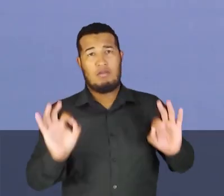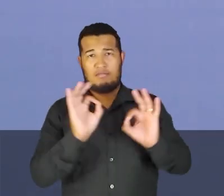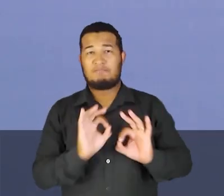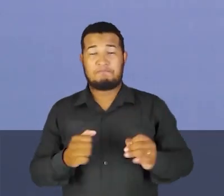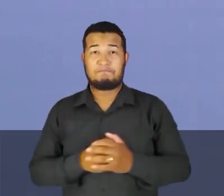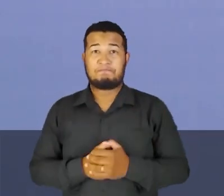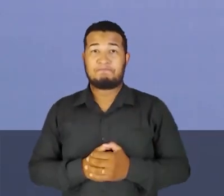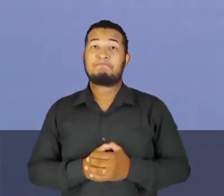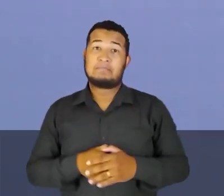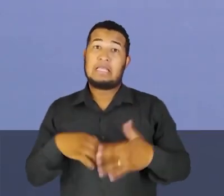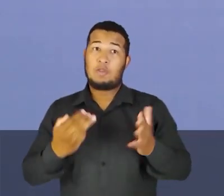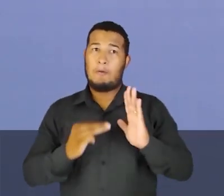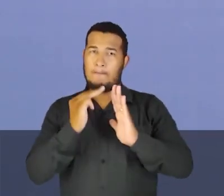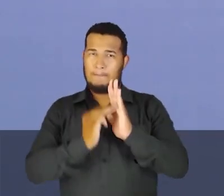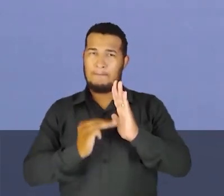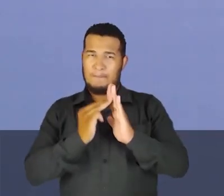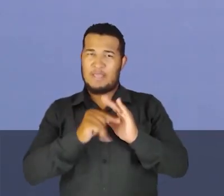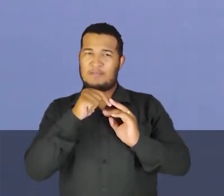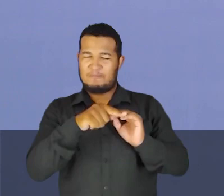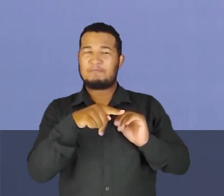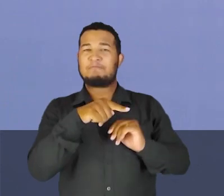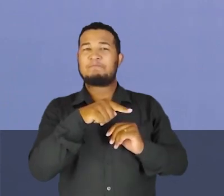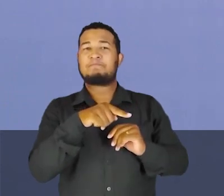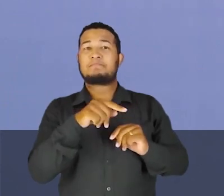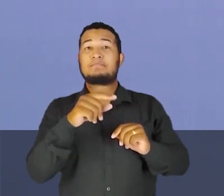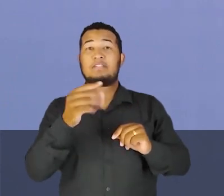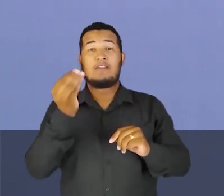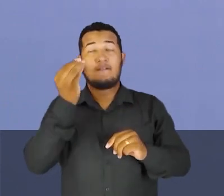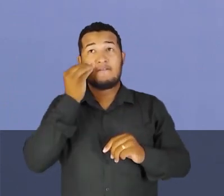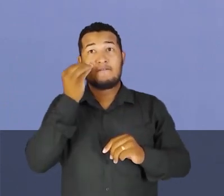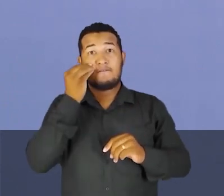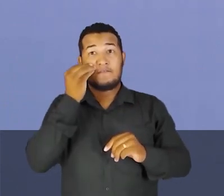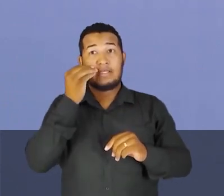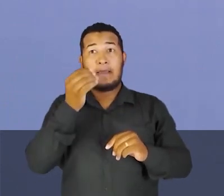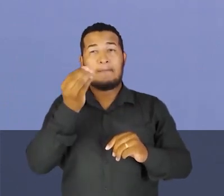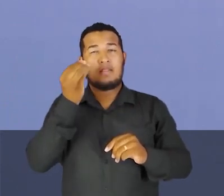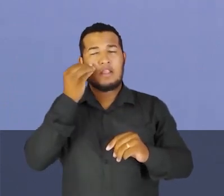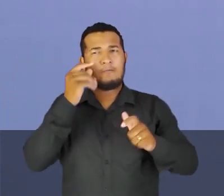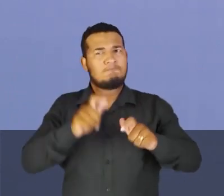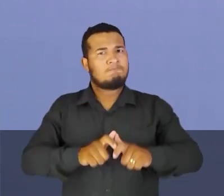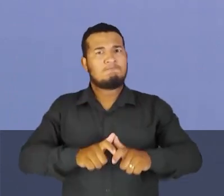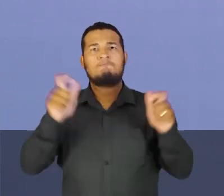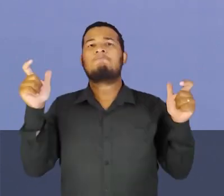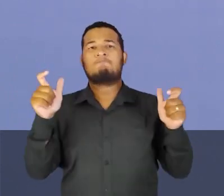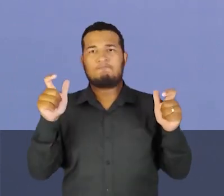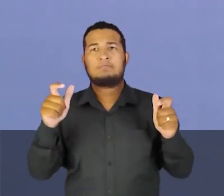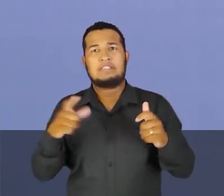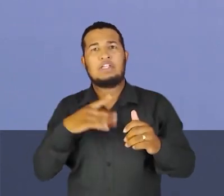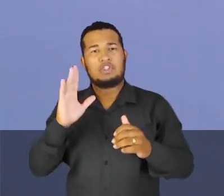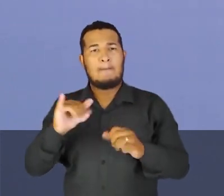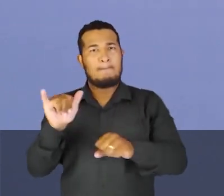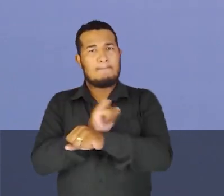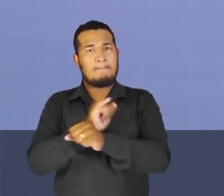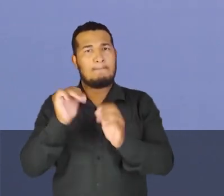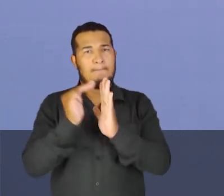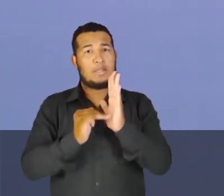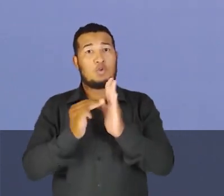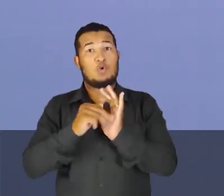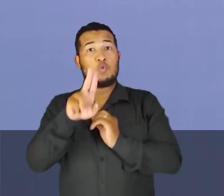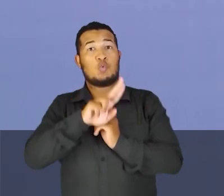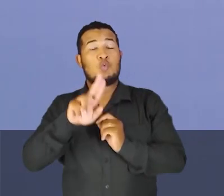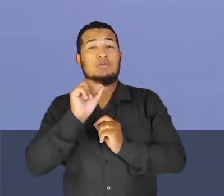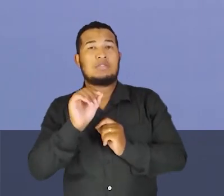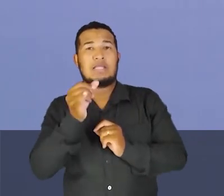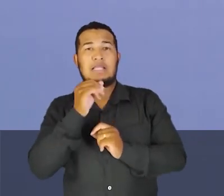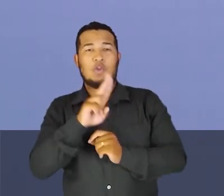método contraceptivo, esse método de barreira, geralmente, para aumentar a eficácia, além de ser um método de barreira, você utiliza também um tipo